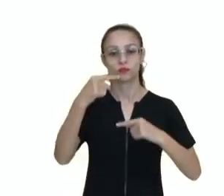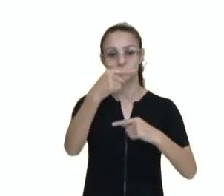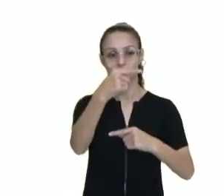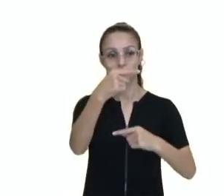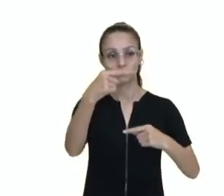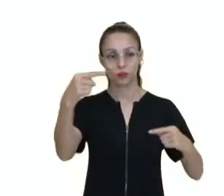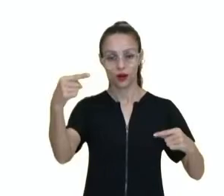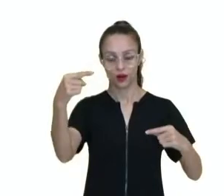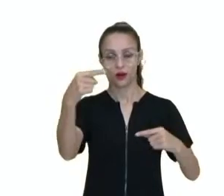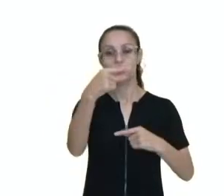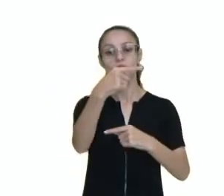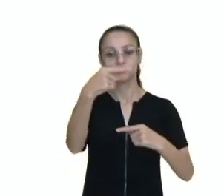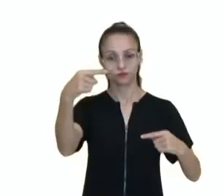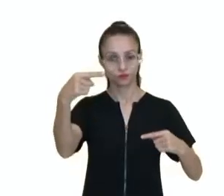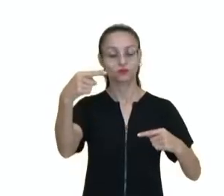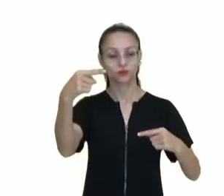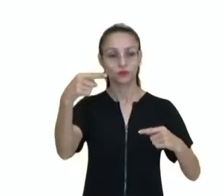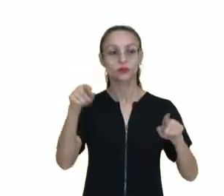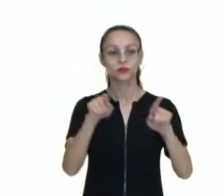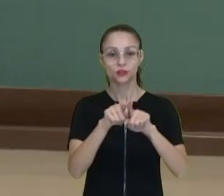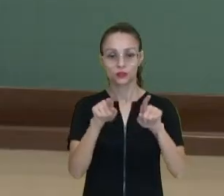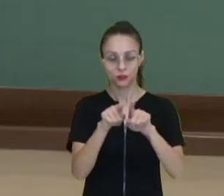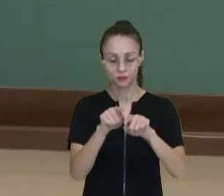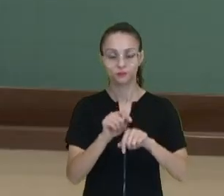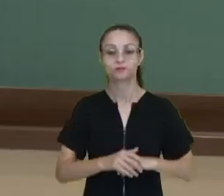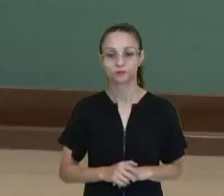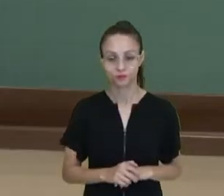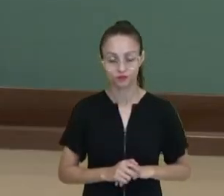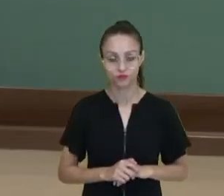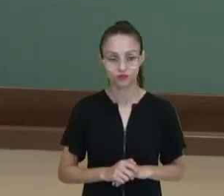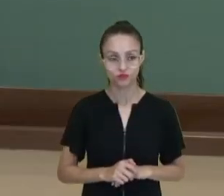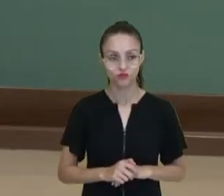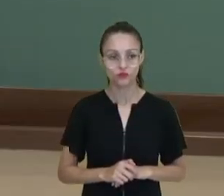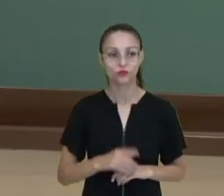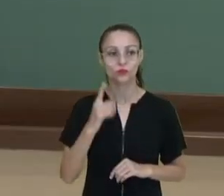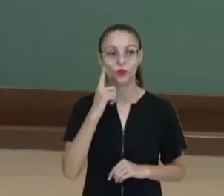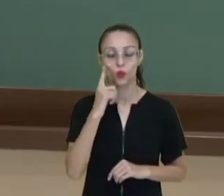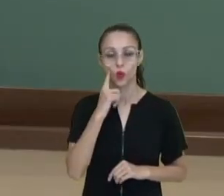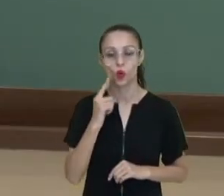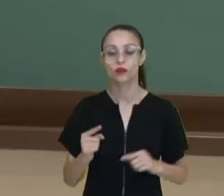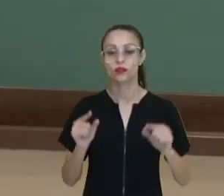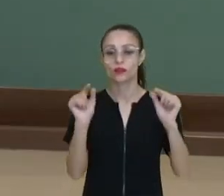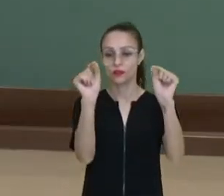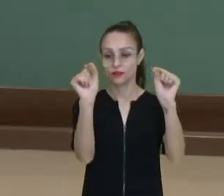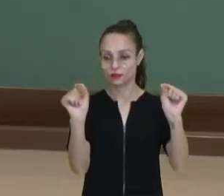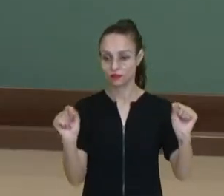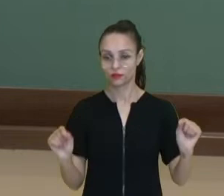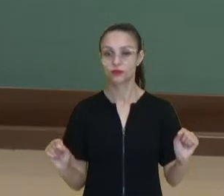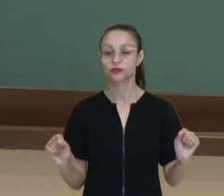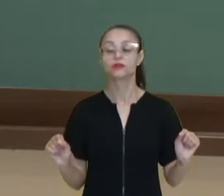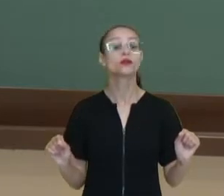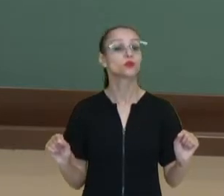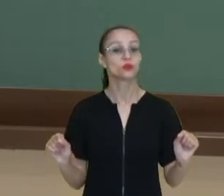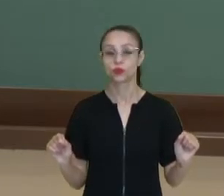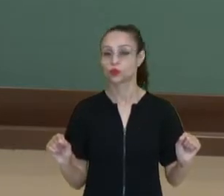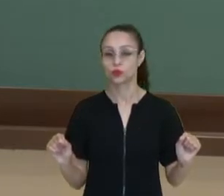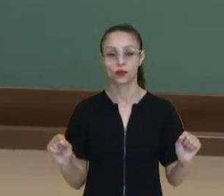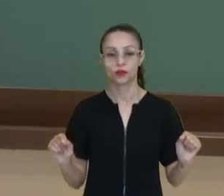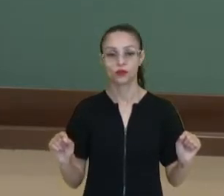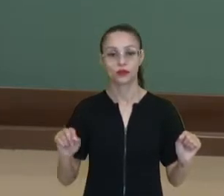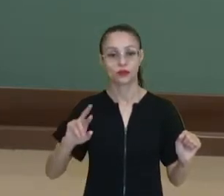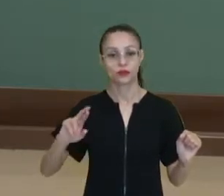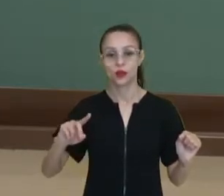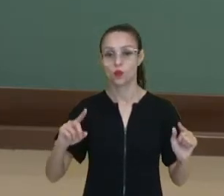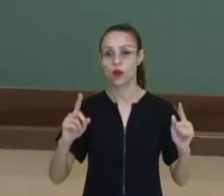lados opostos e Paralelos Ok observa em que outro par de lados eles não